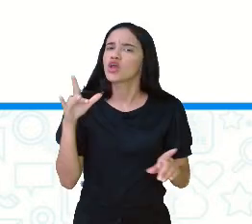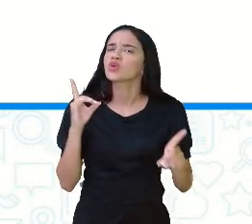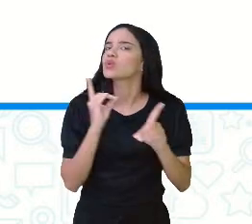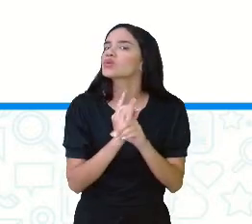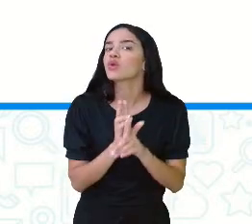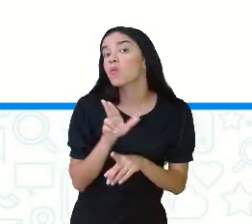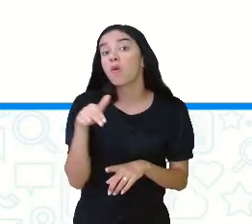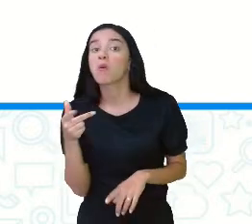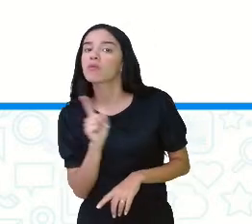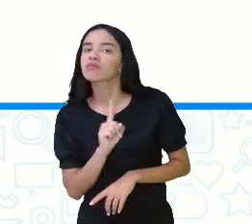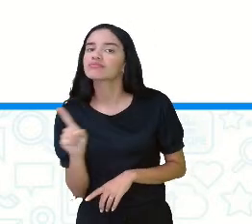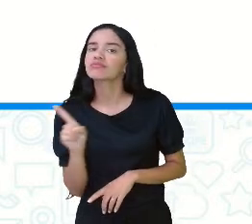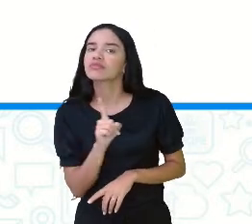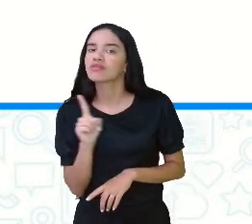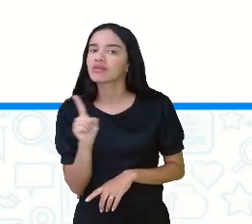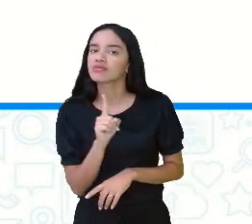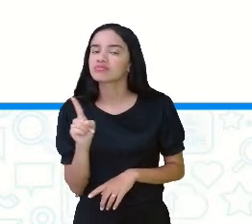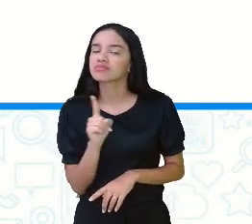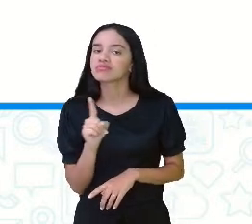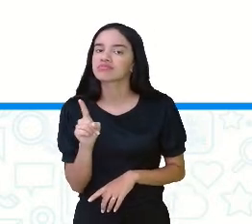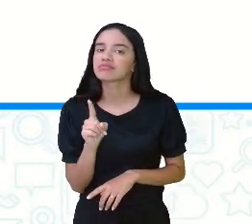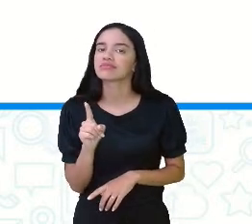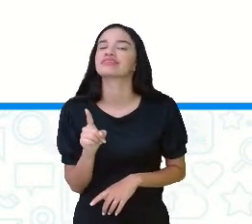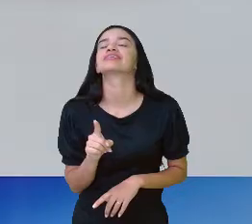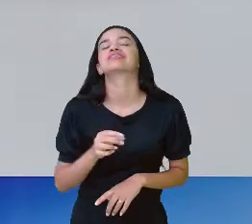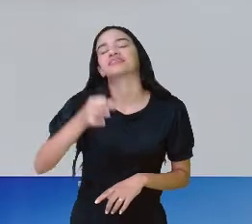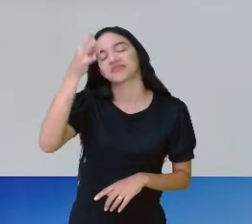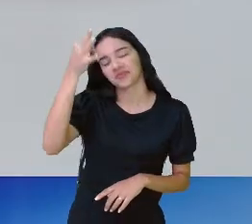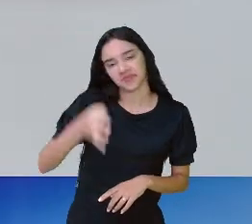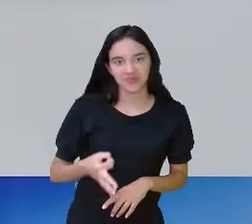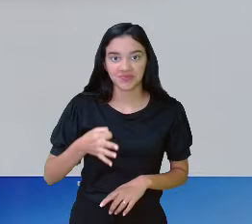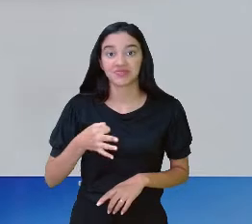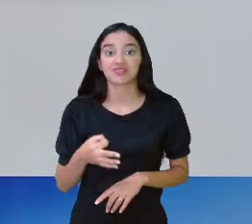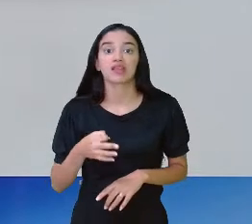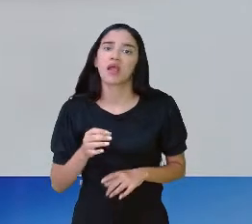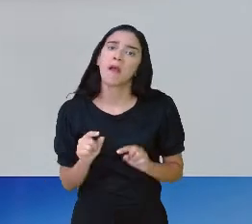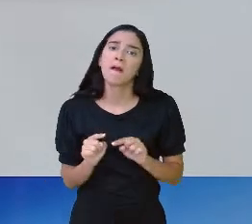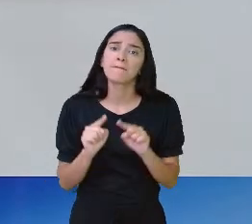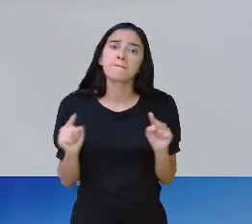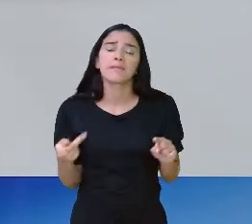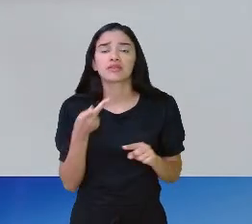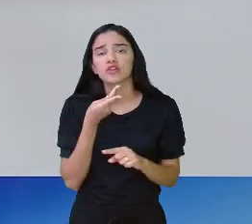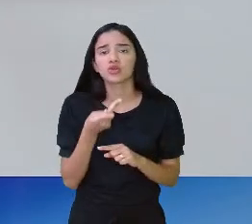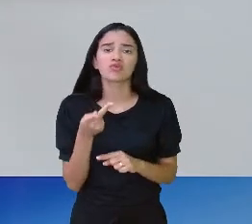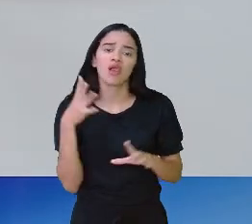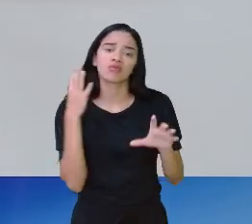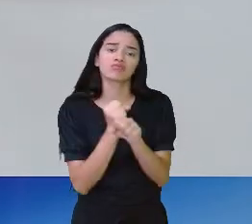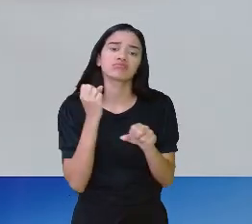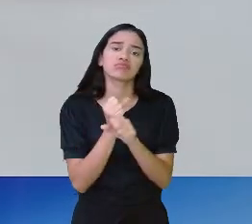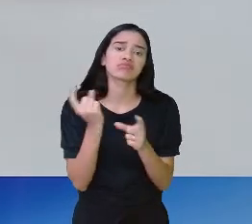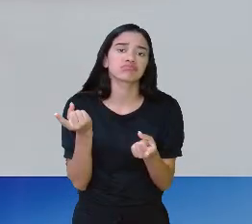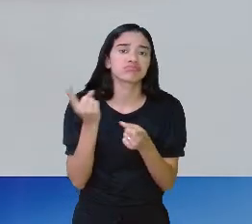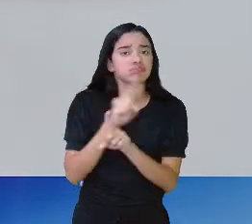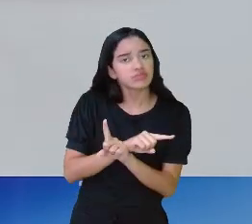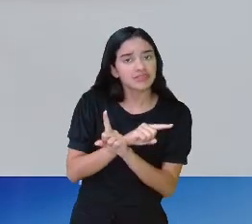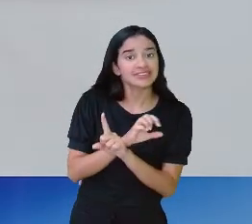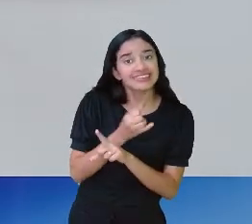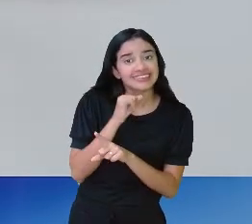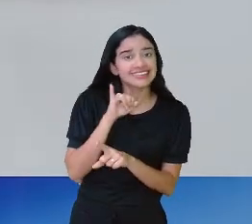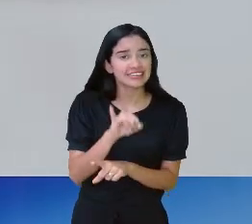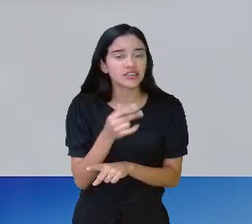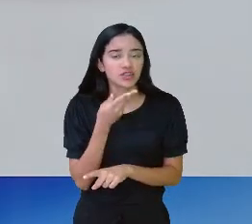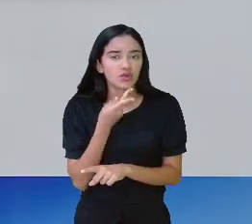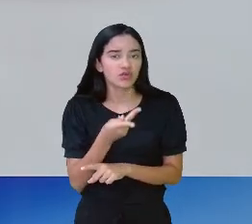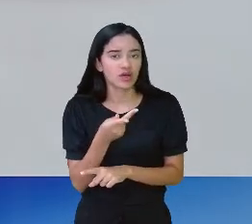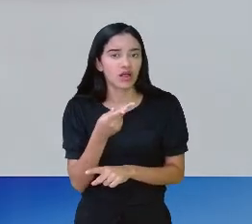Encontramos ou não o elemento desconhecido? Com certeza. Mas eu estou falando de operação inversa. Se eu estou